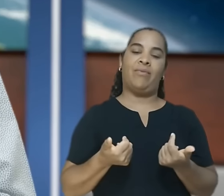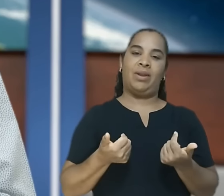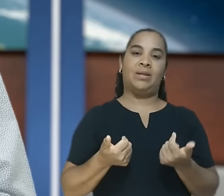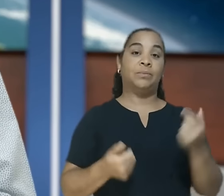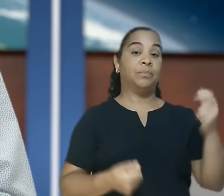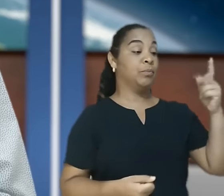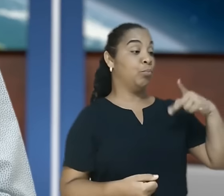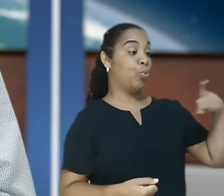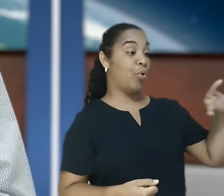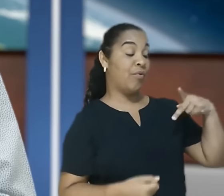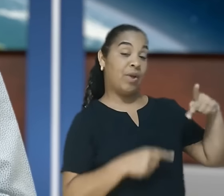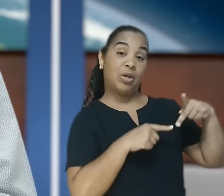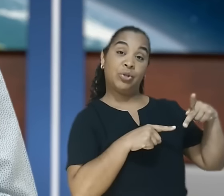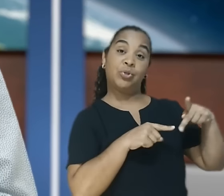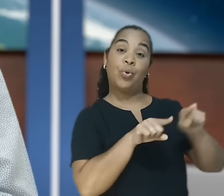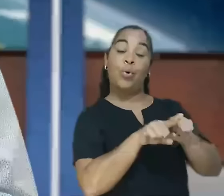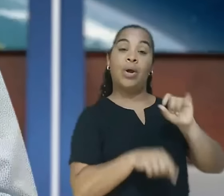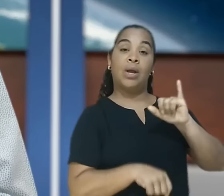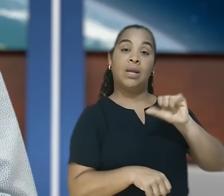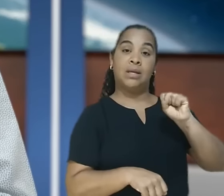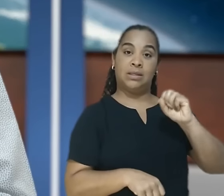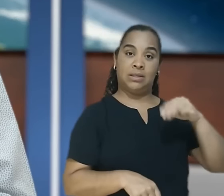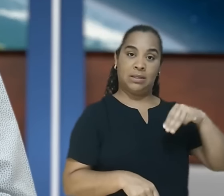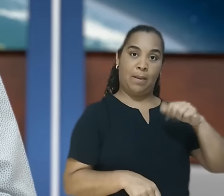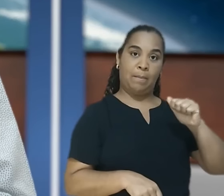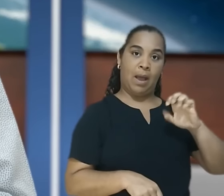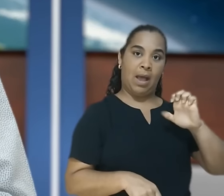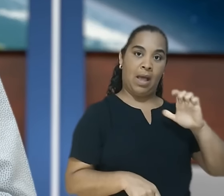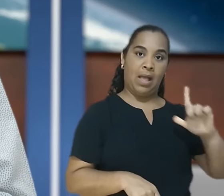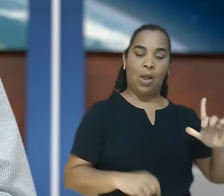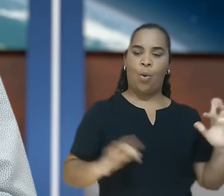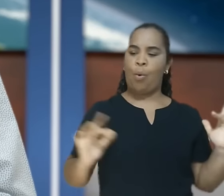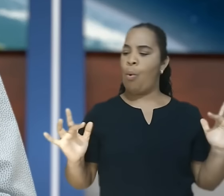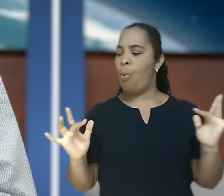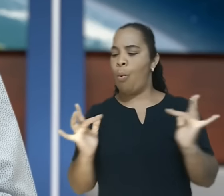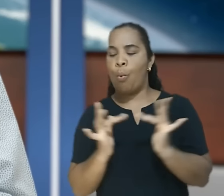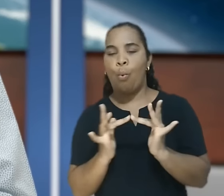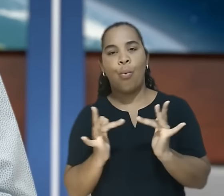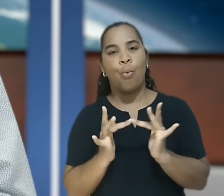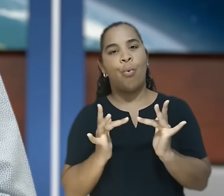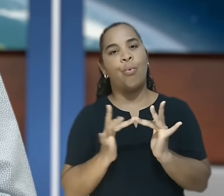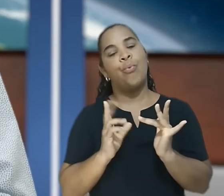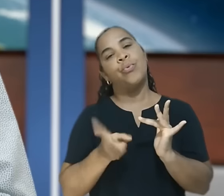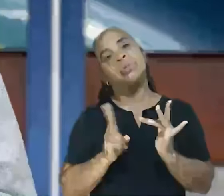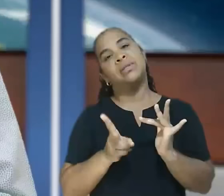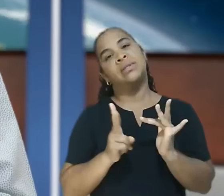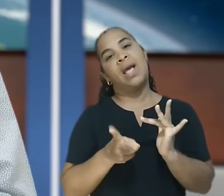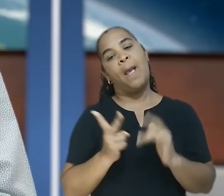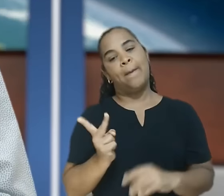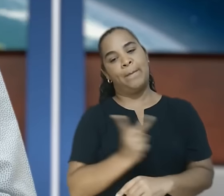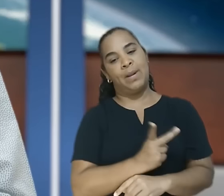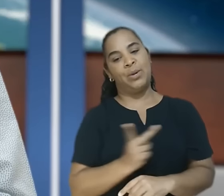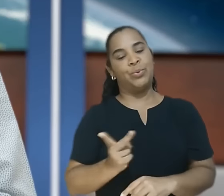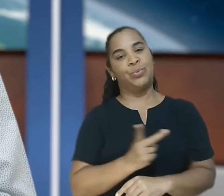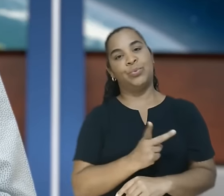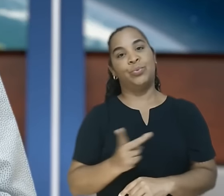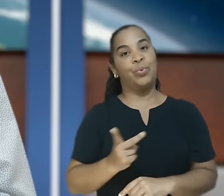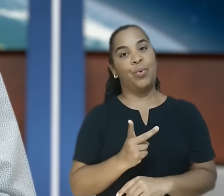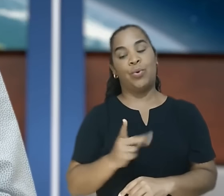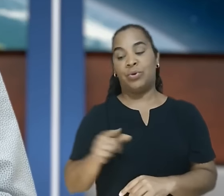Esperantista E poliglota Mantinha com ele Um contato Muito próximo E ele Escrevia Na revista O